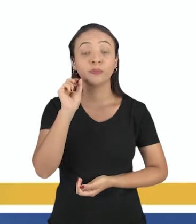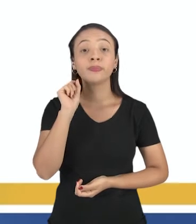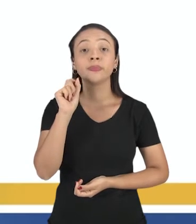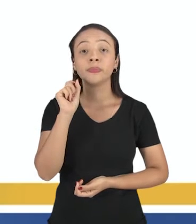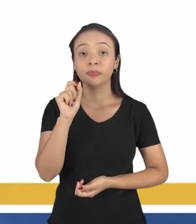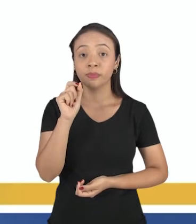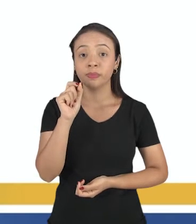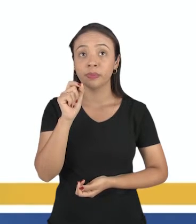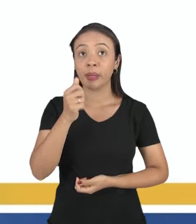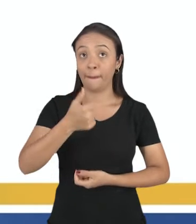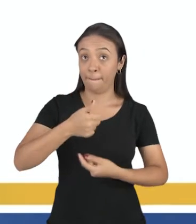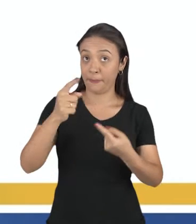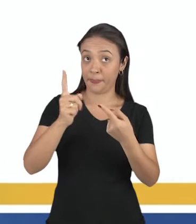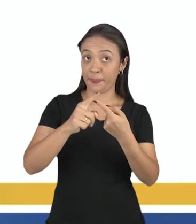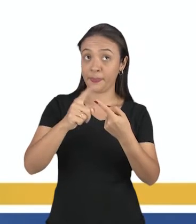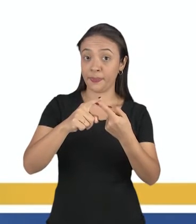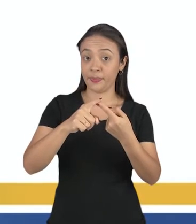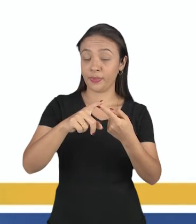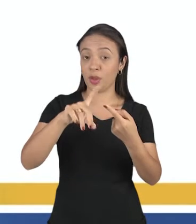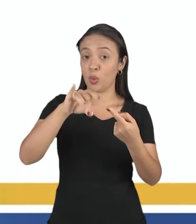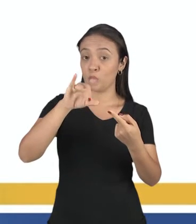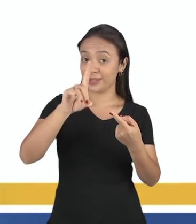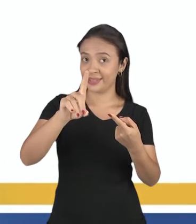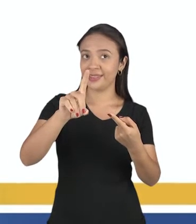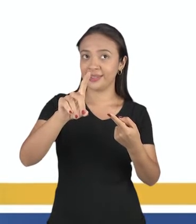que na primeira o did,